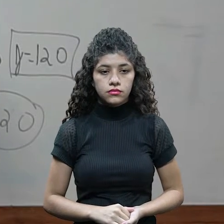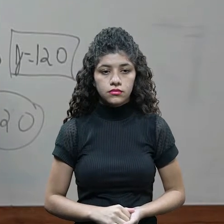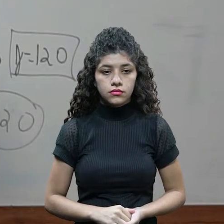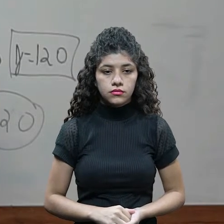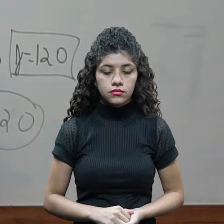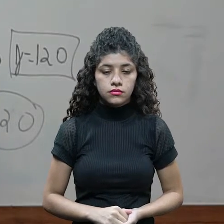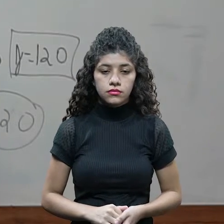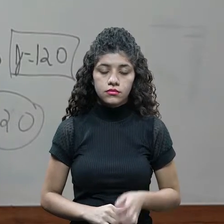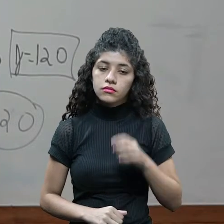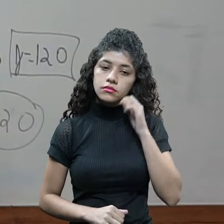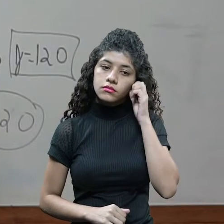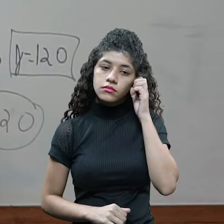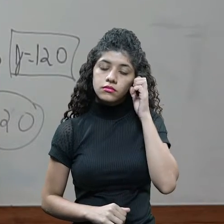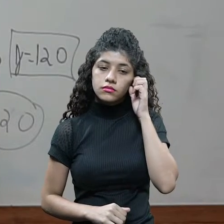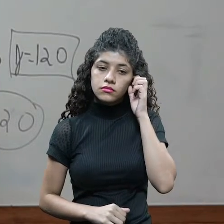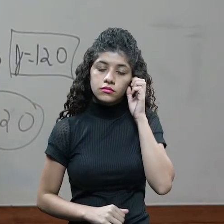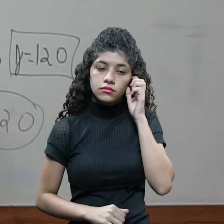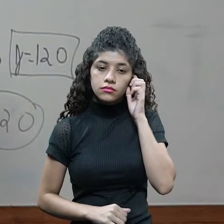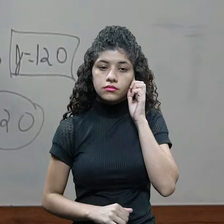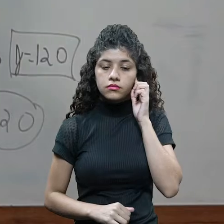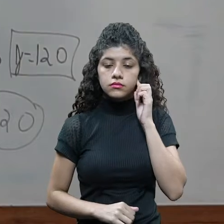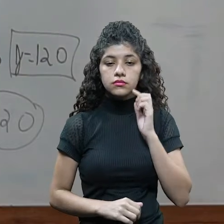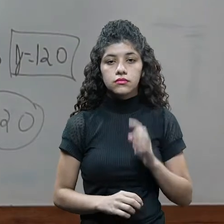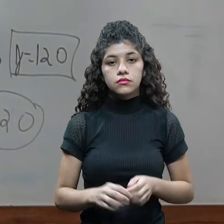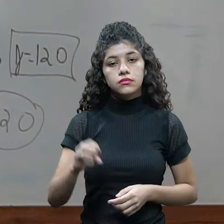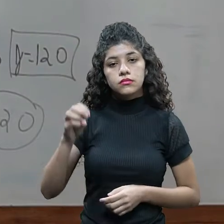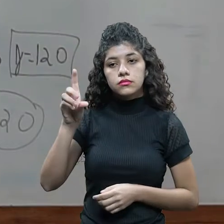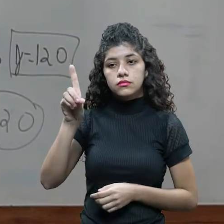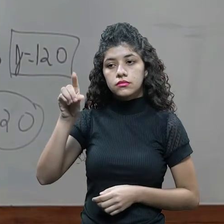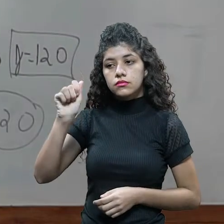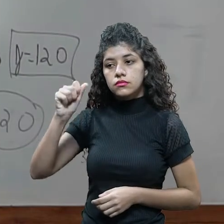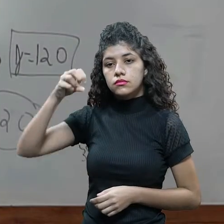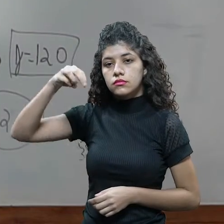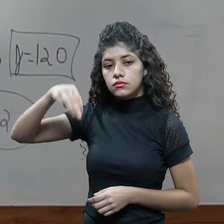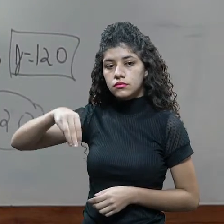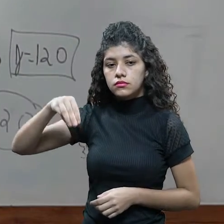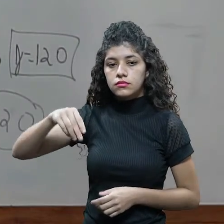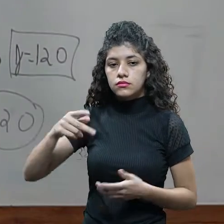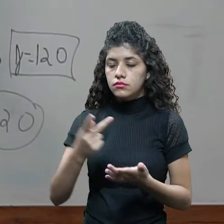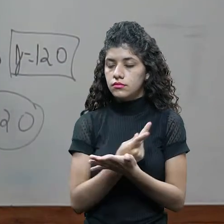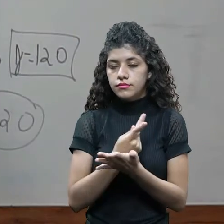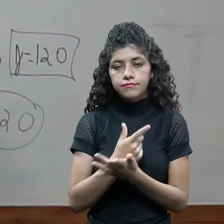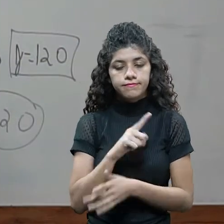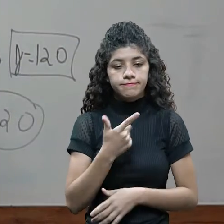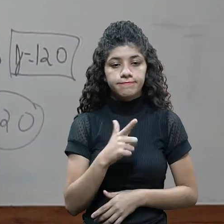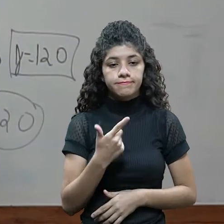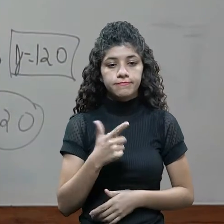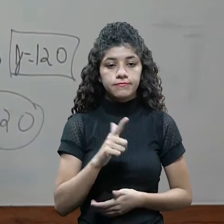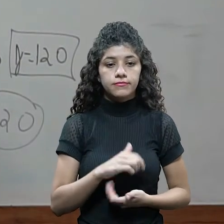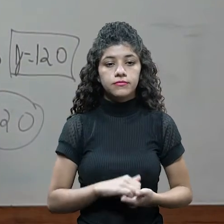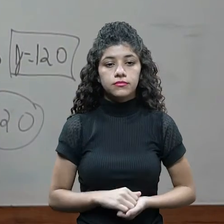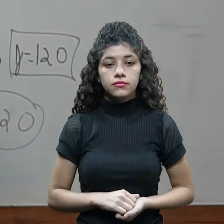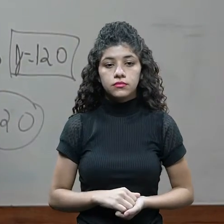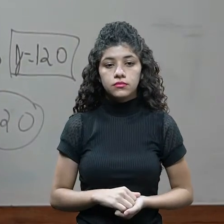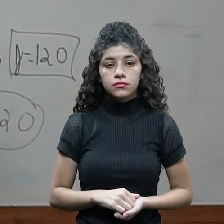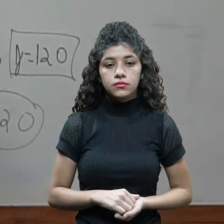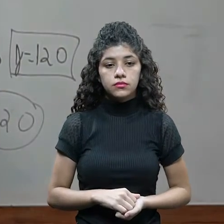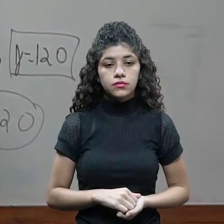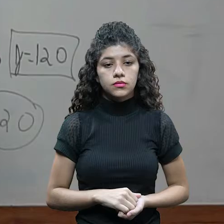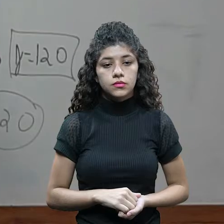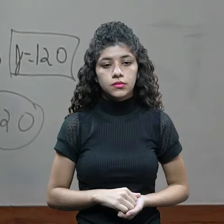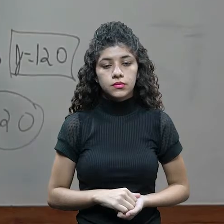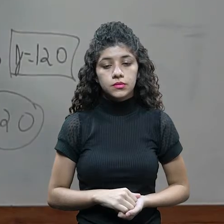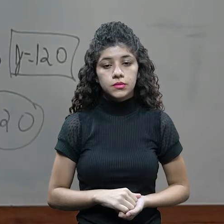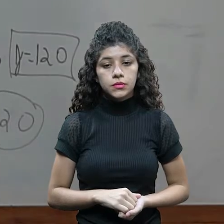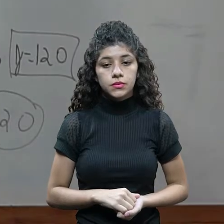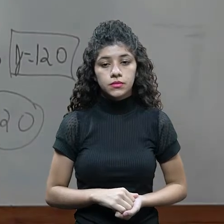tabela. Qual é o meu destino? Eu quero chegar aonde? Eu quero chegar no decâmetro. Não tem erro, turma. Não preciso fazer cálculo nenhum. Eu só